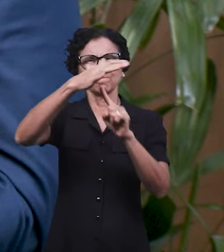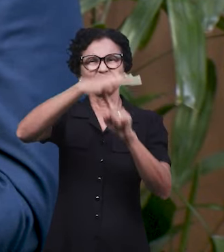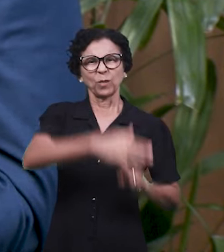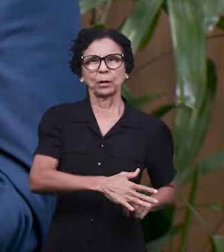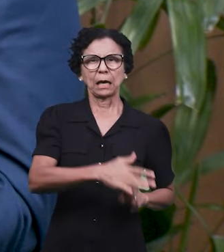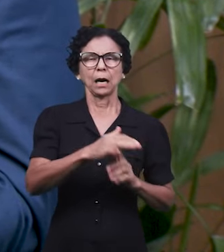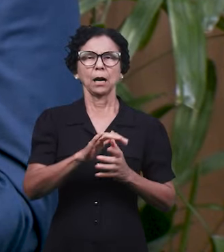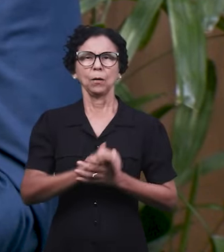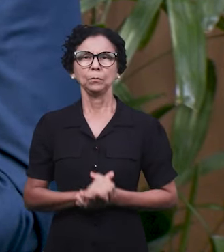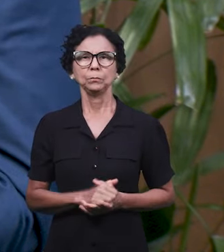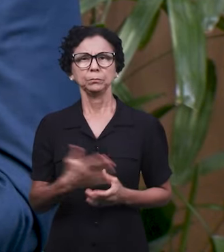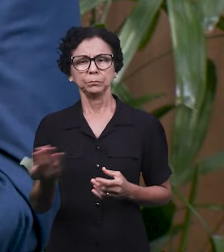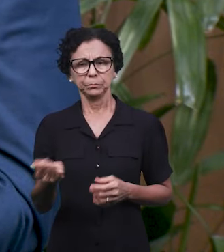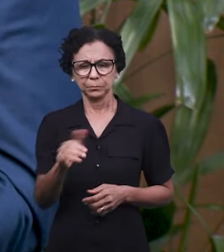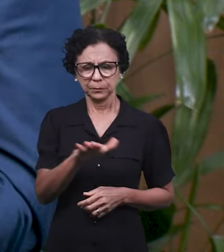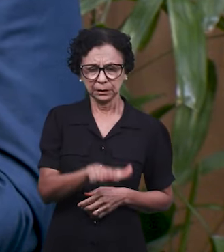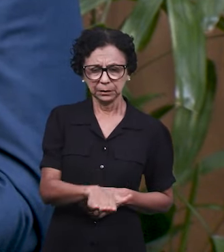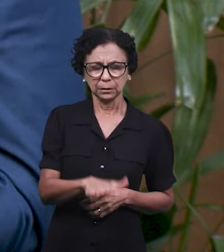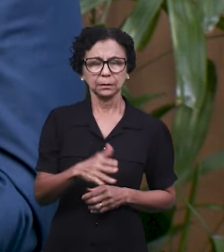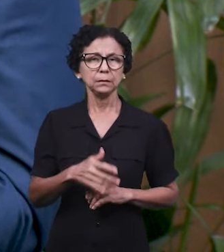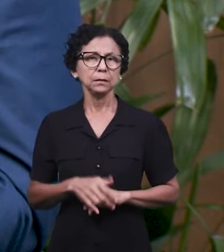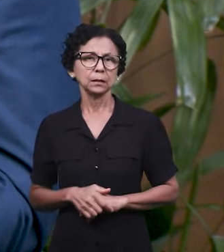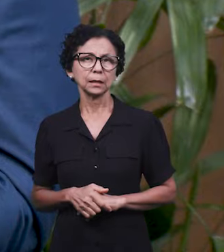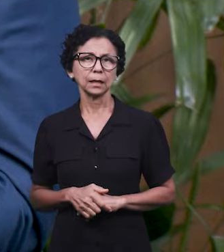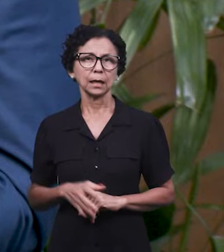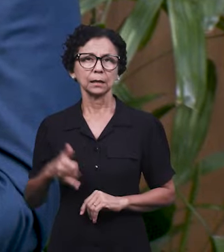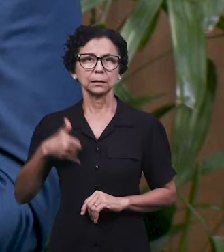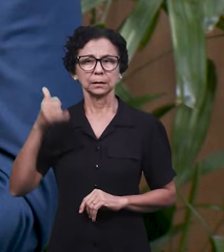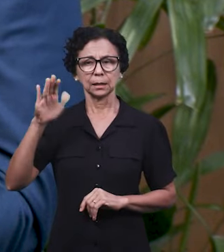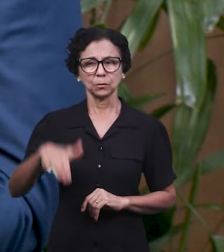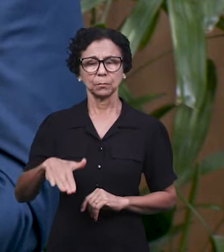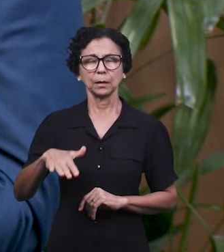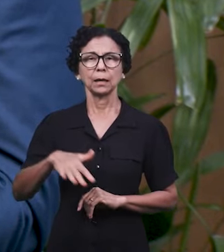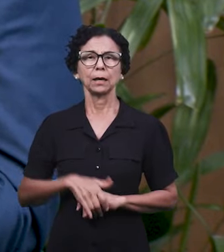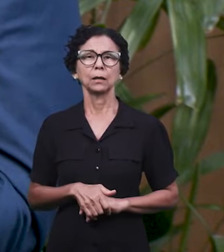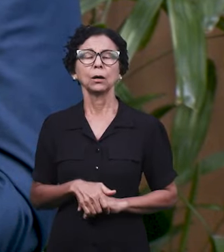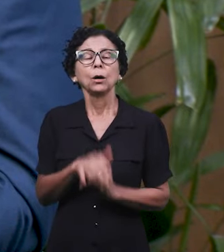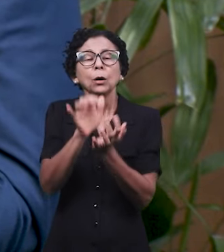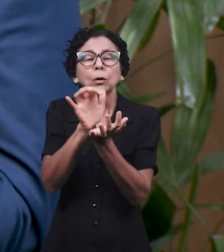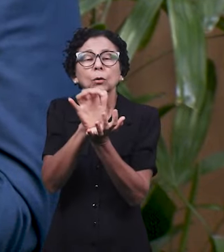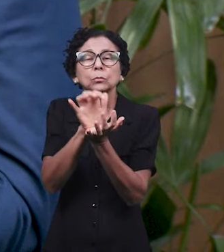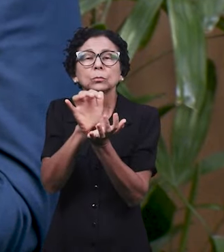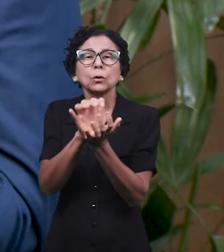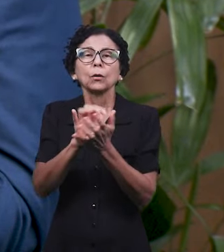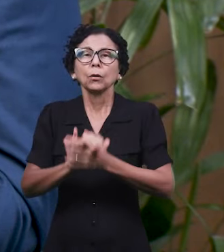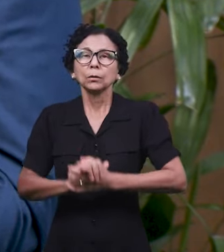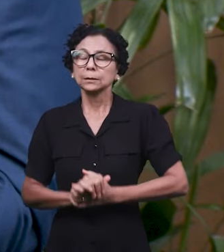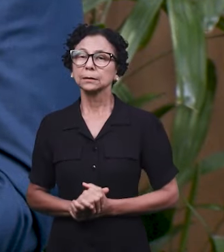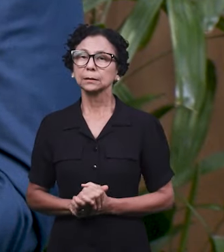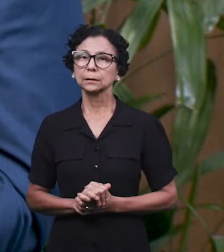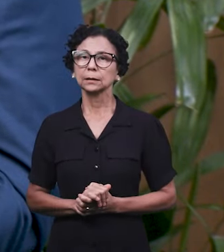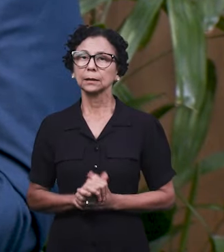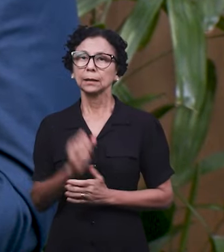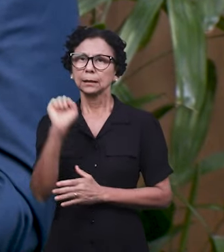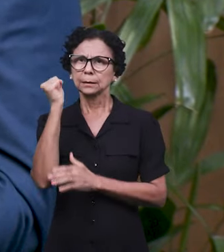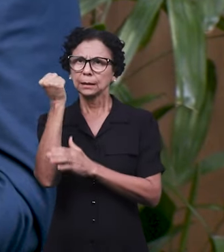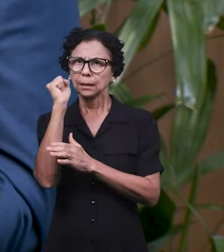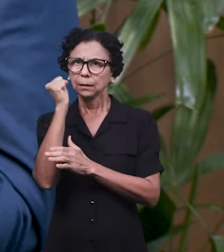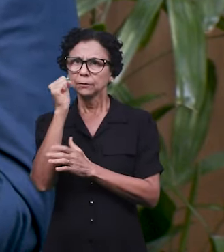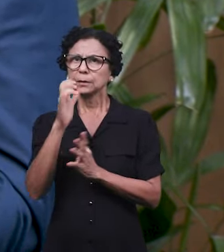né contra às vezes um menor uma criança né ou ou um idoso também tem a a questão do das condições agravantes